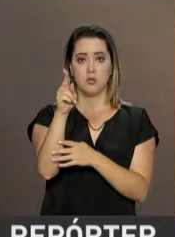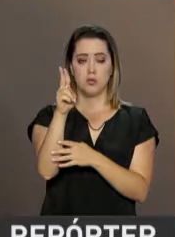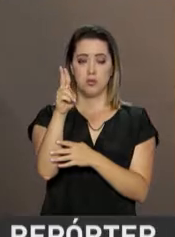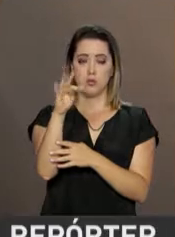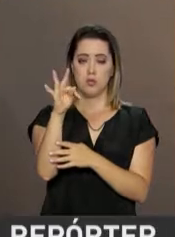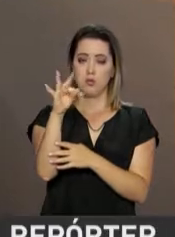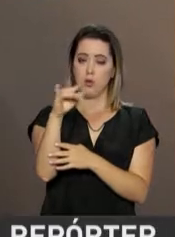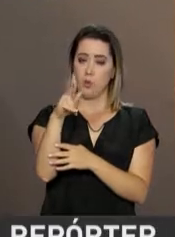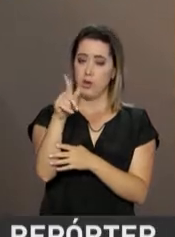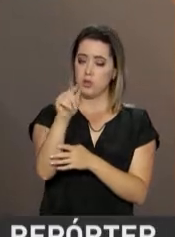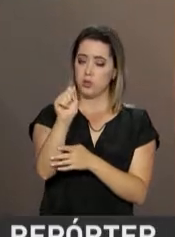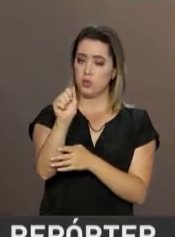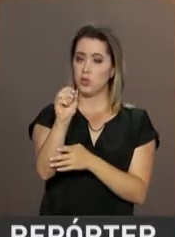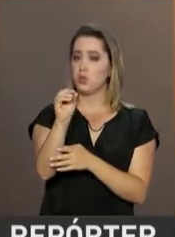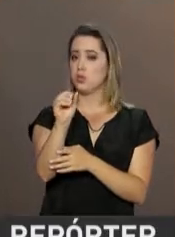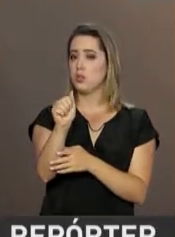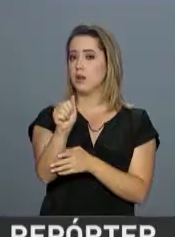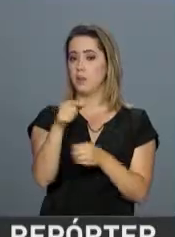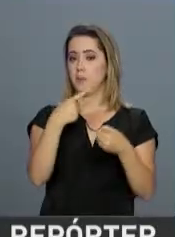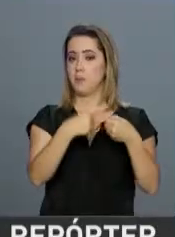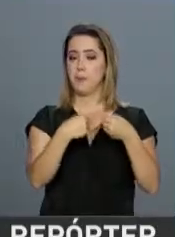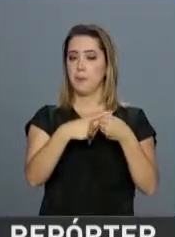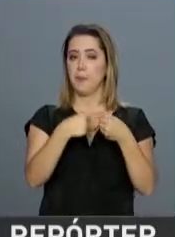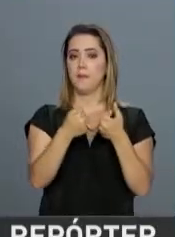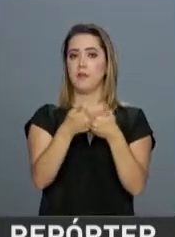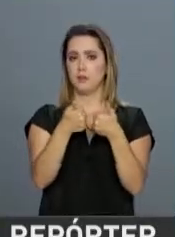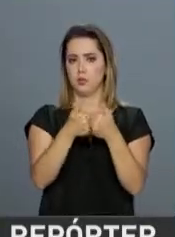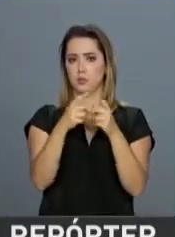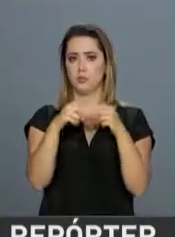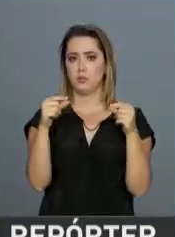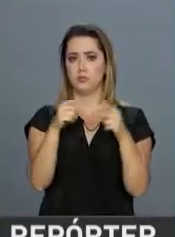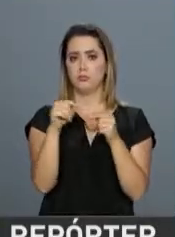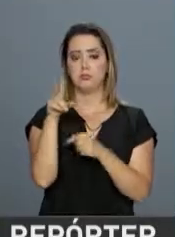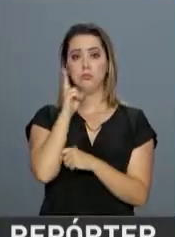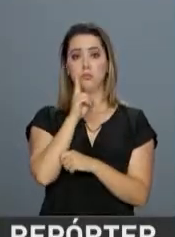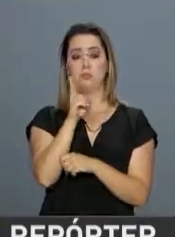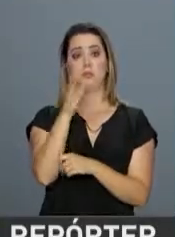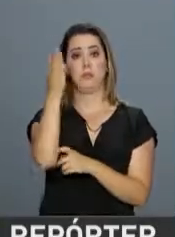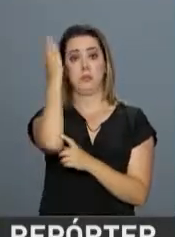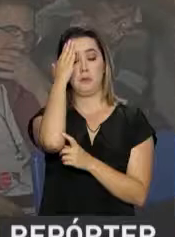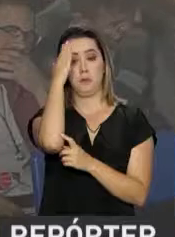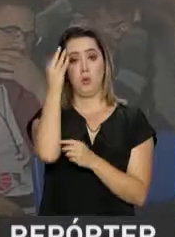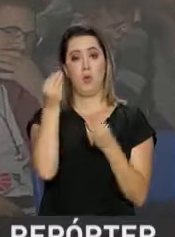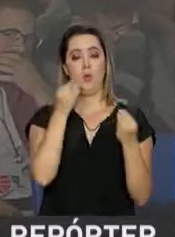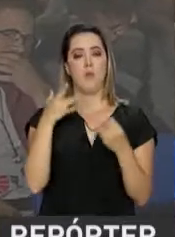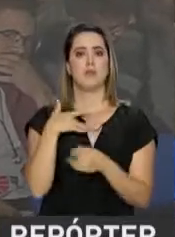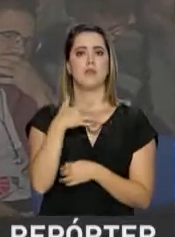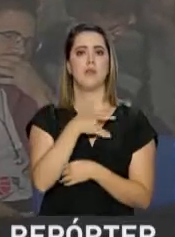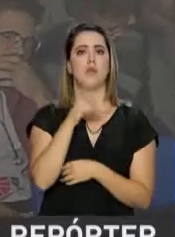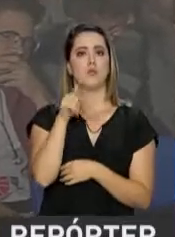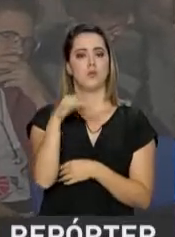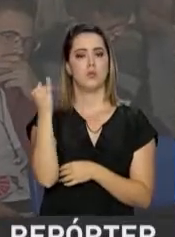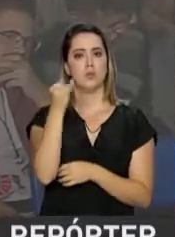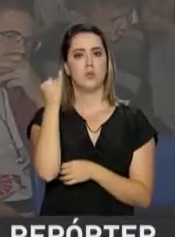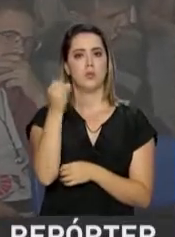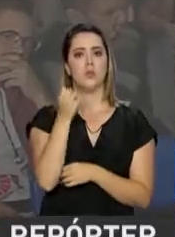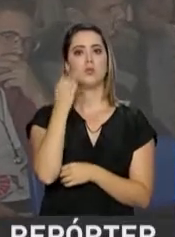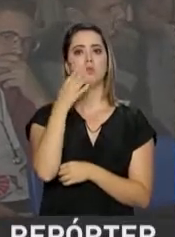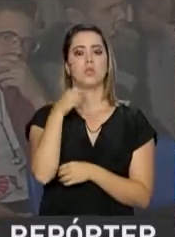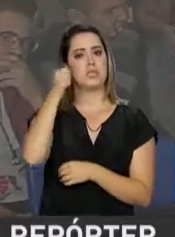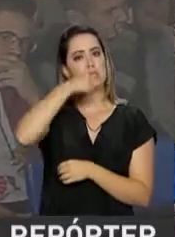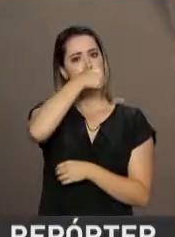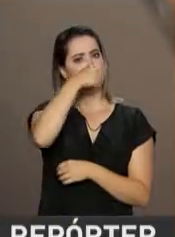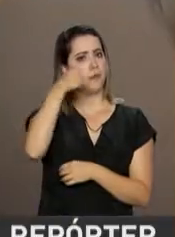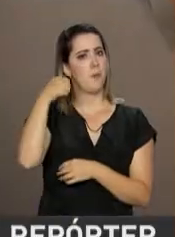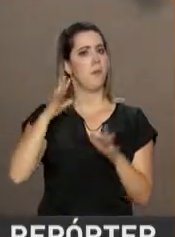ouvem as orientações sobre a importância da alimentação o w e de uma boa higiene bucal a